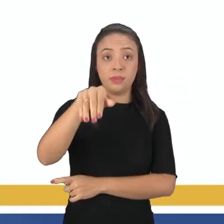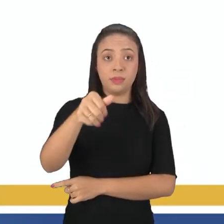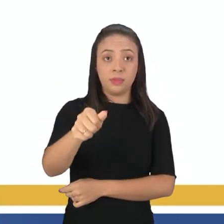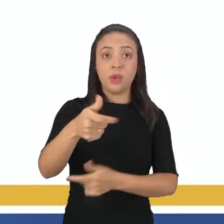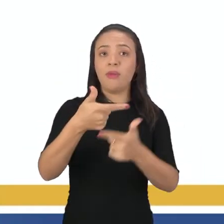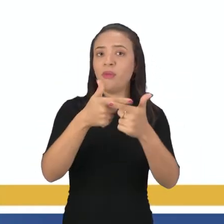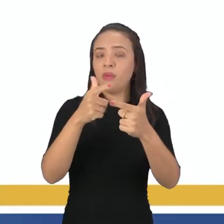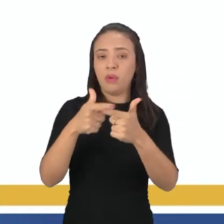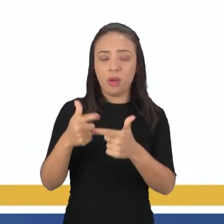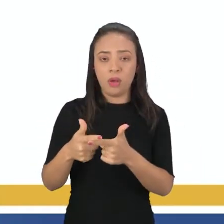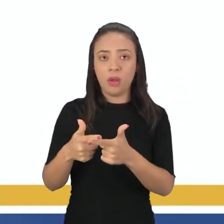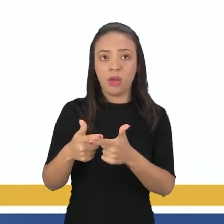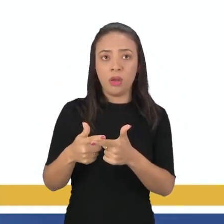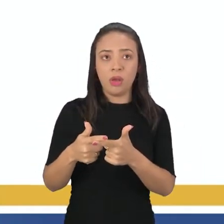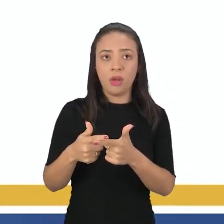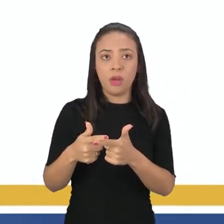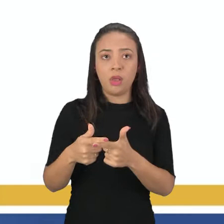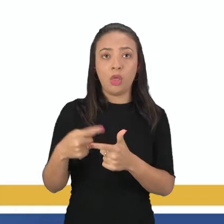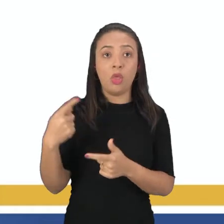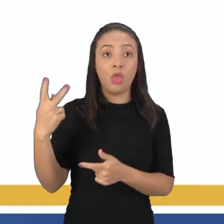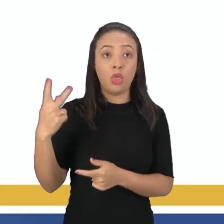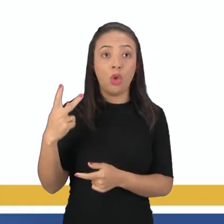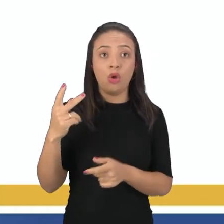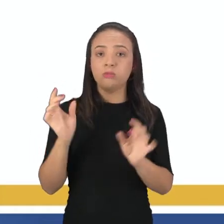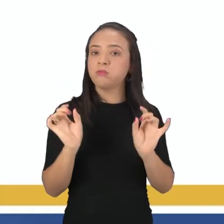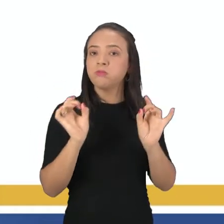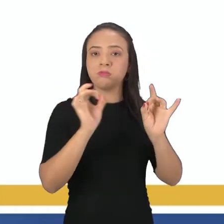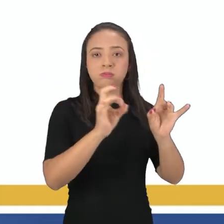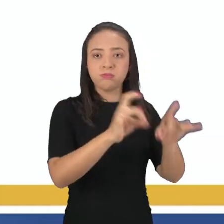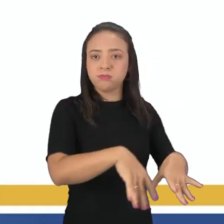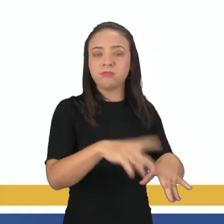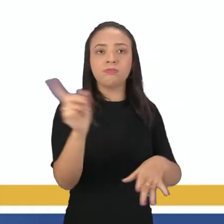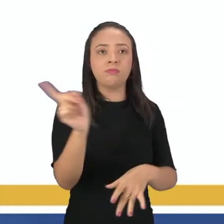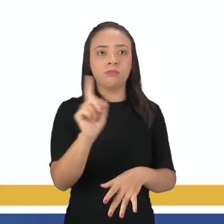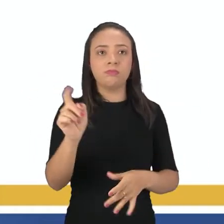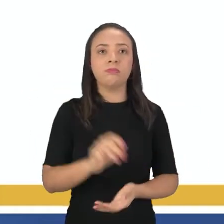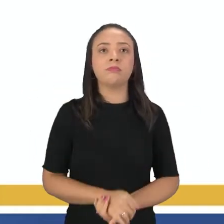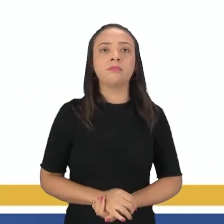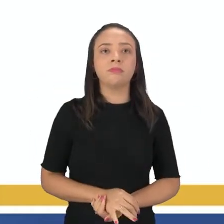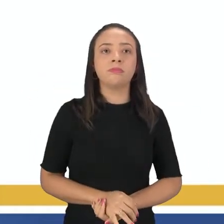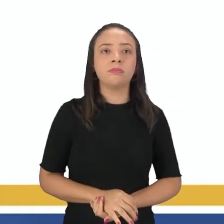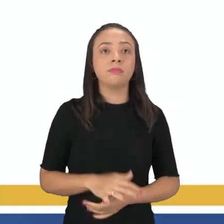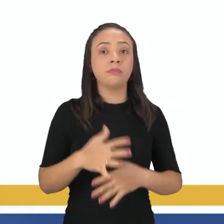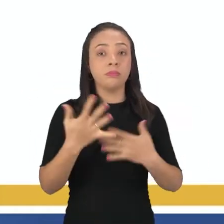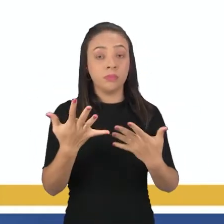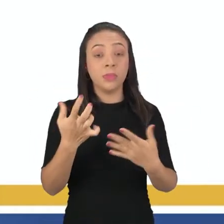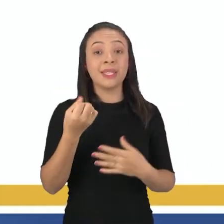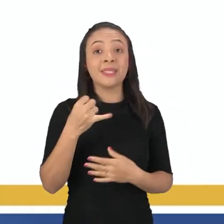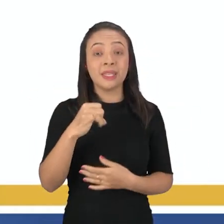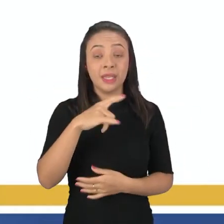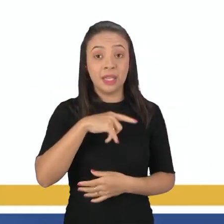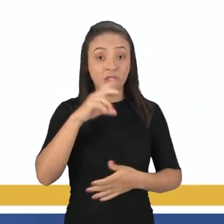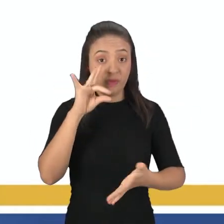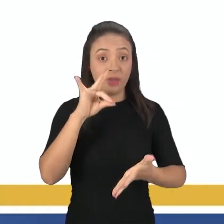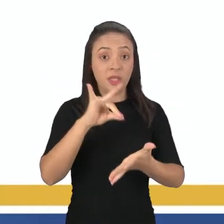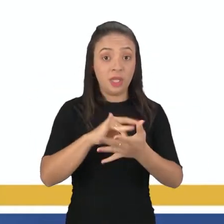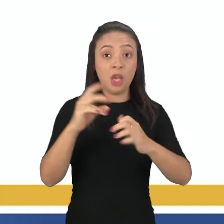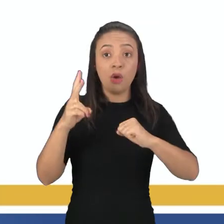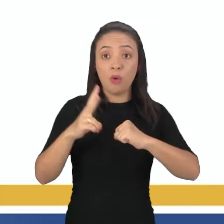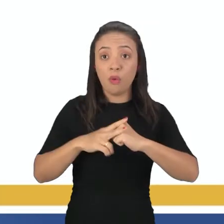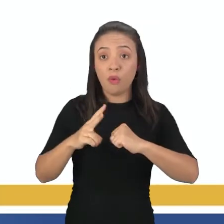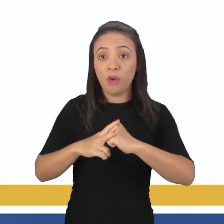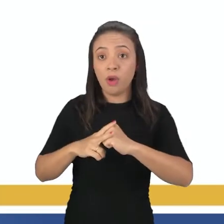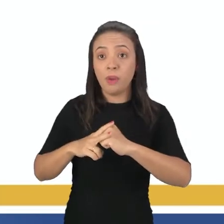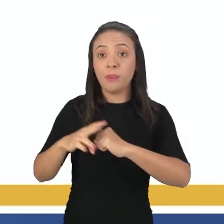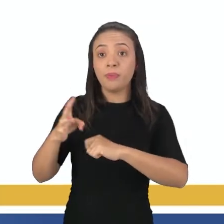que houver, não desistiremos. Vale ressaltar que, se for realmente o verbo existir, lá escrito